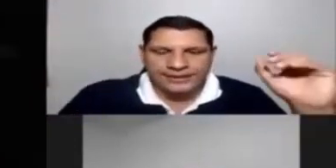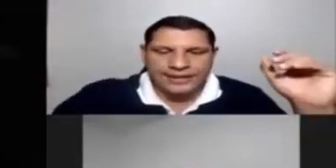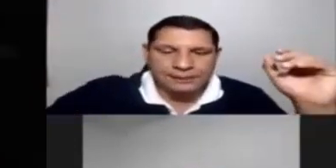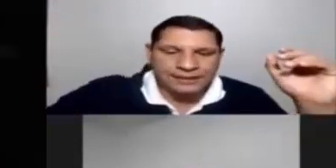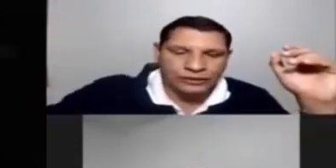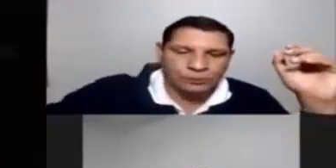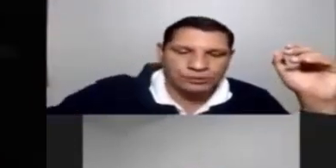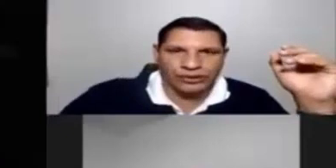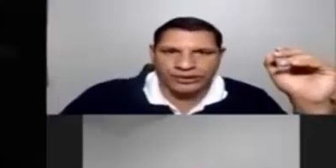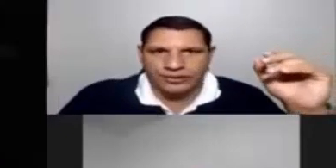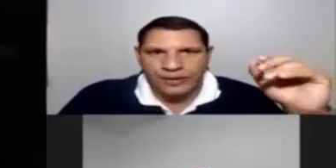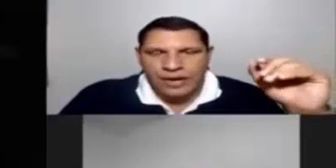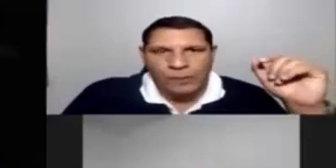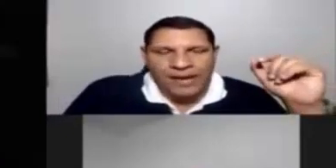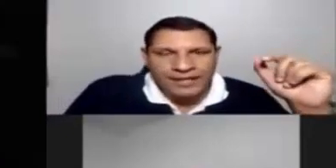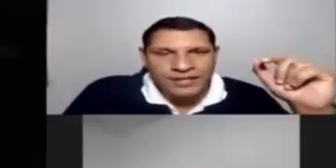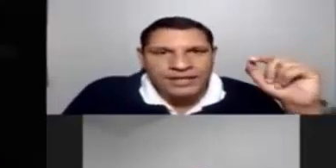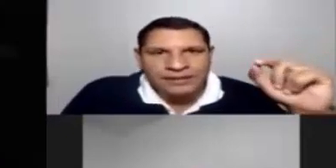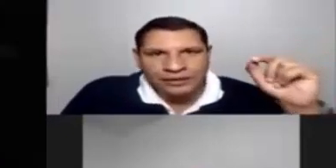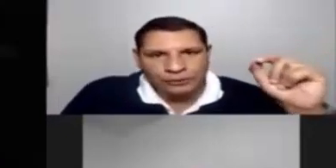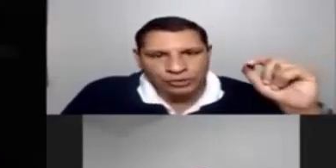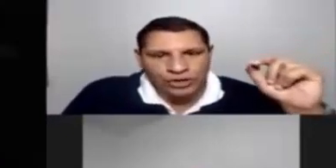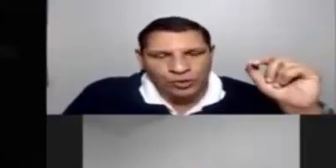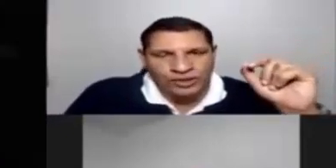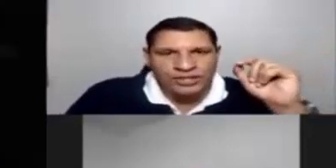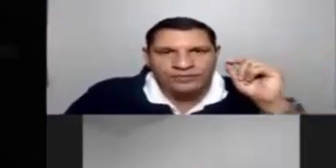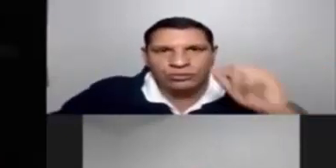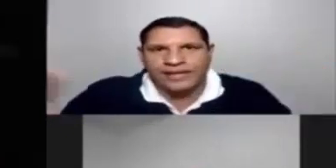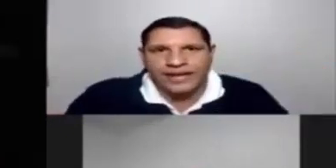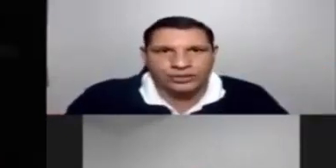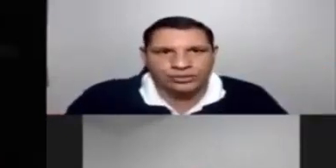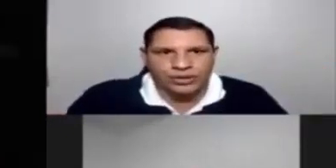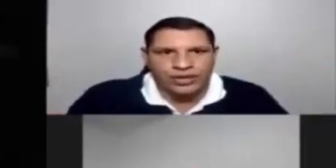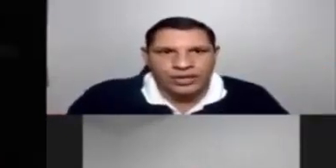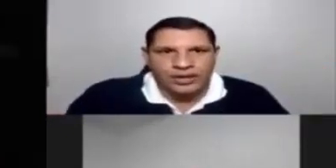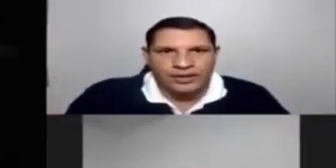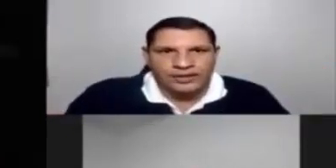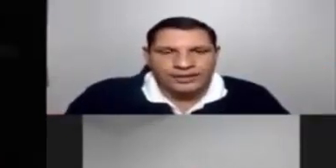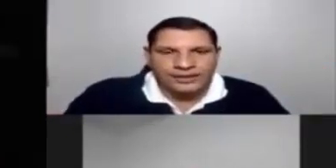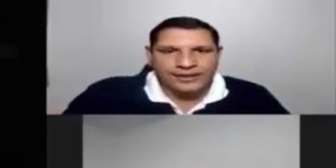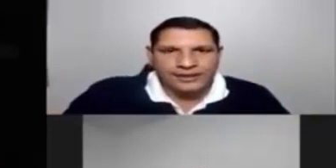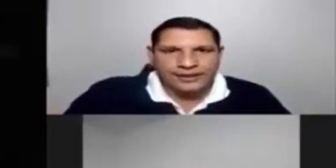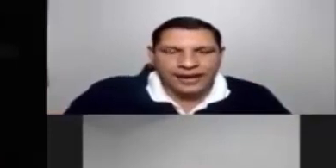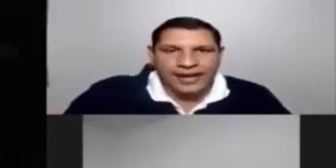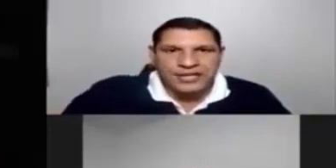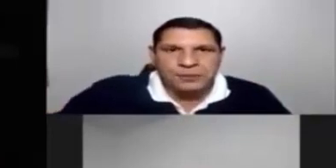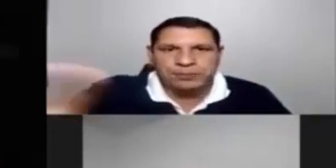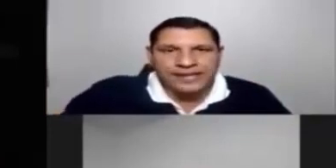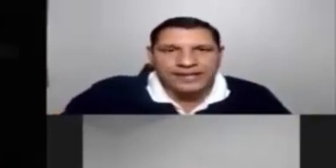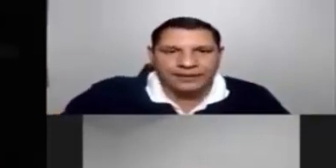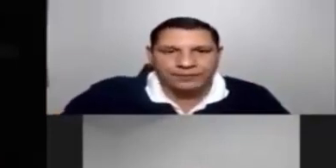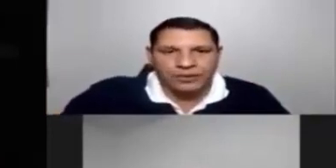Você tem que eliminar as opções. Como é que a gente elimina as opções? Quando a gente vê um texto, que ela